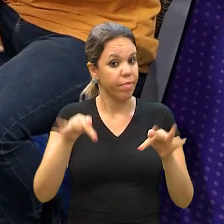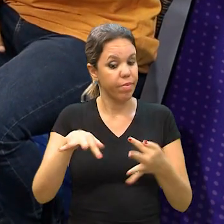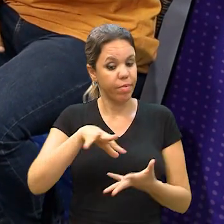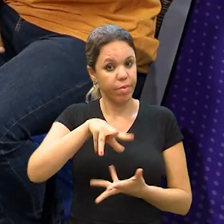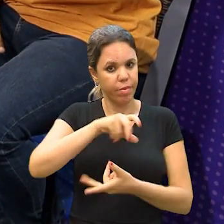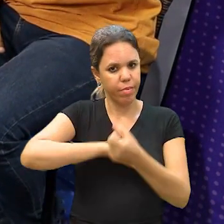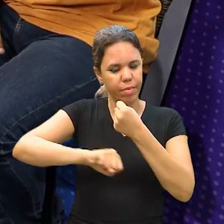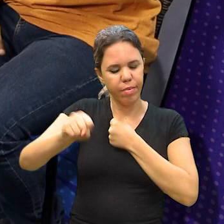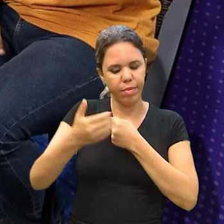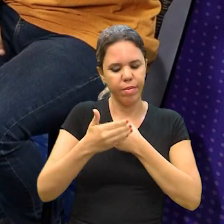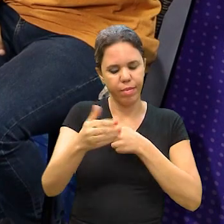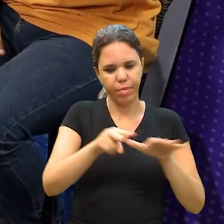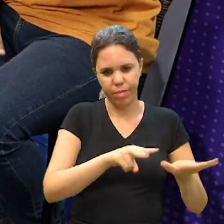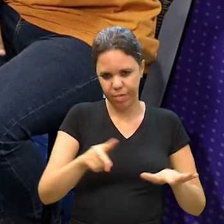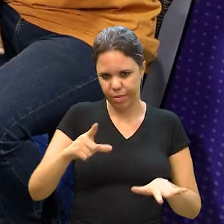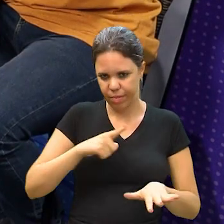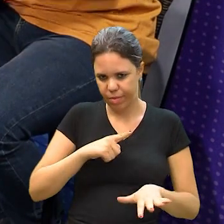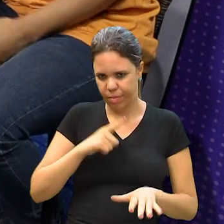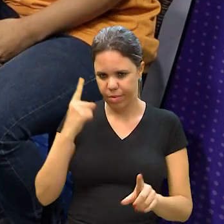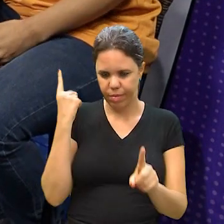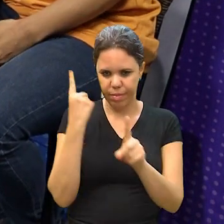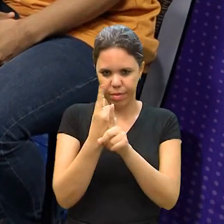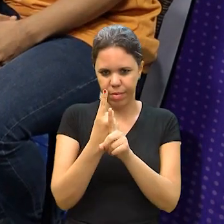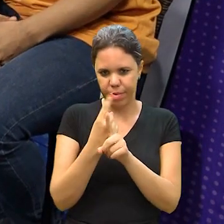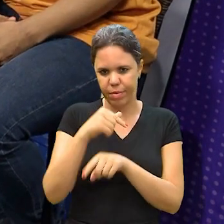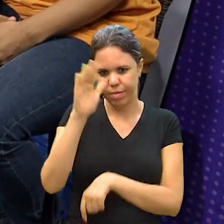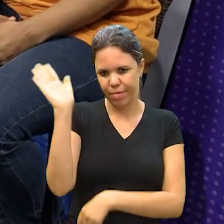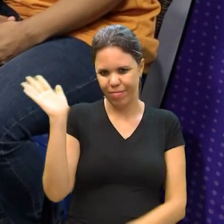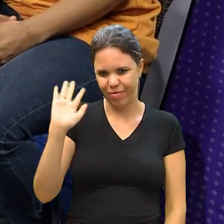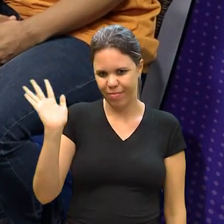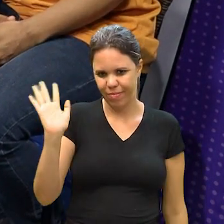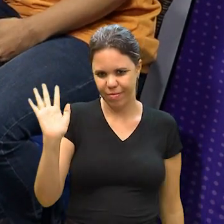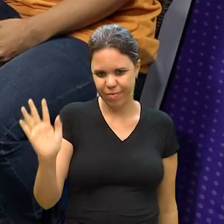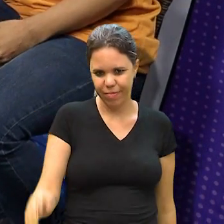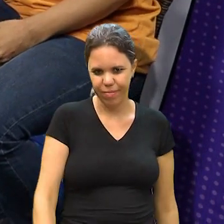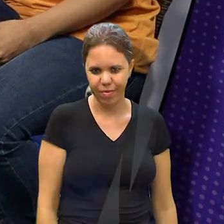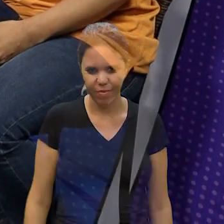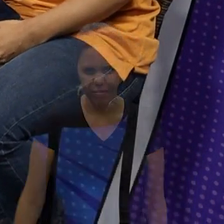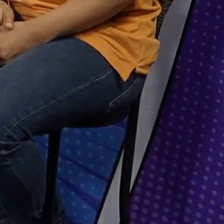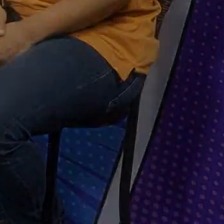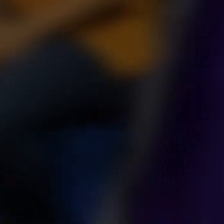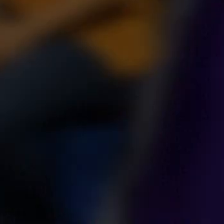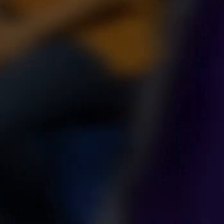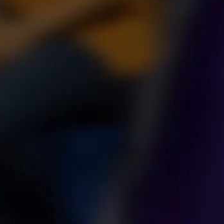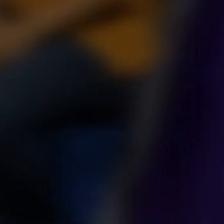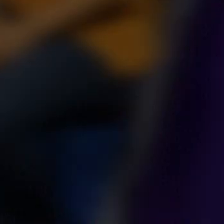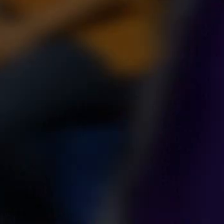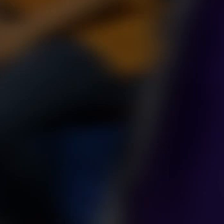Ponto final no Universo Épico e na próxima semana a gente volta com muito mais. Tchau, tchau.